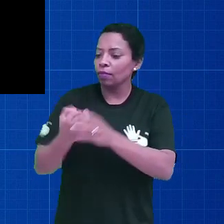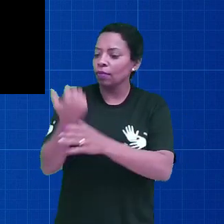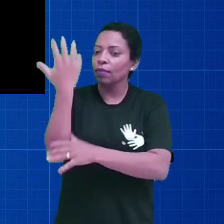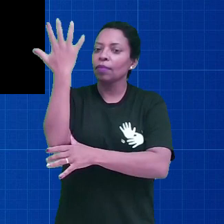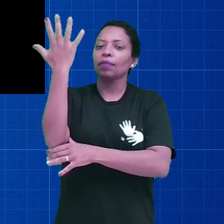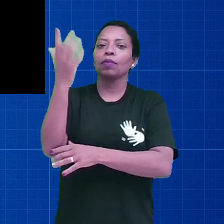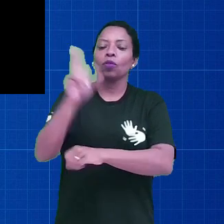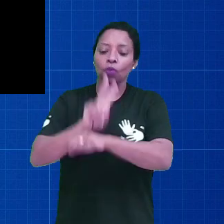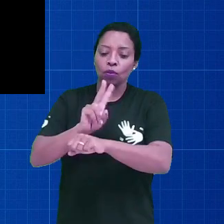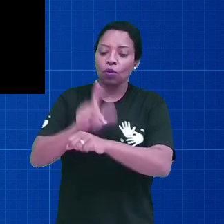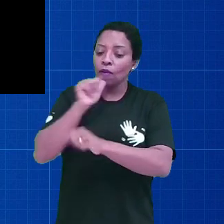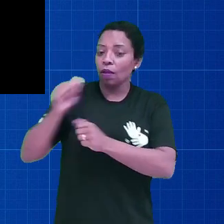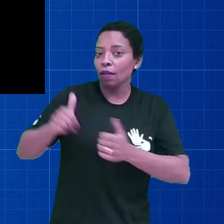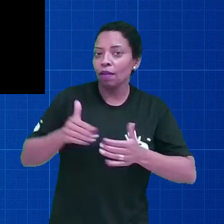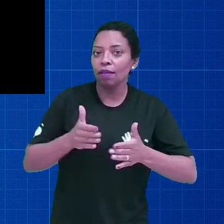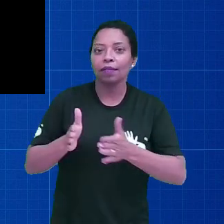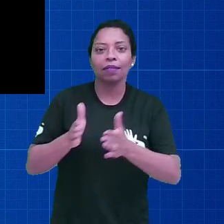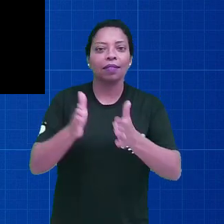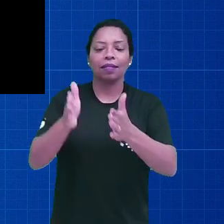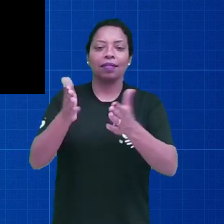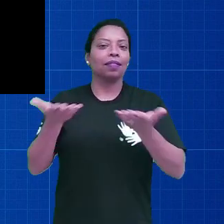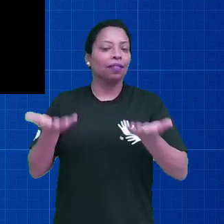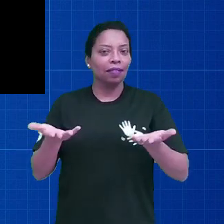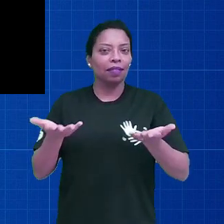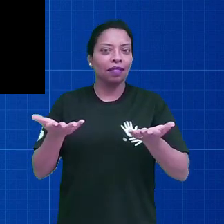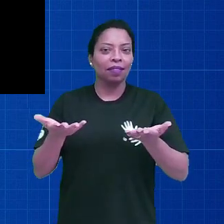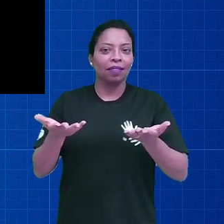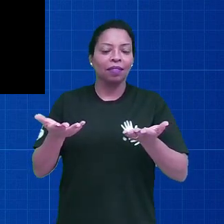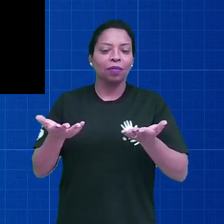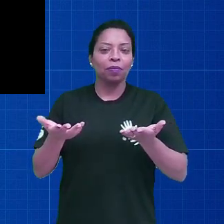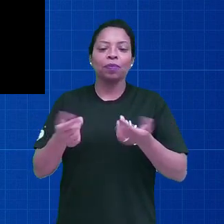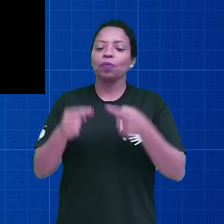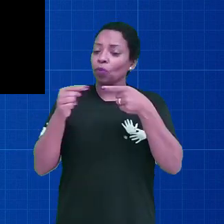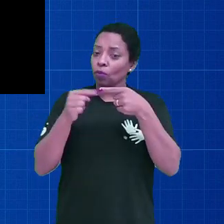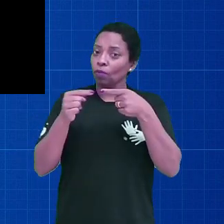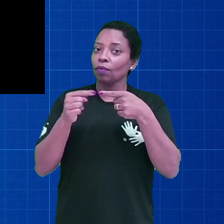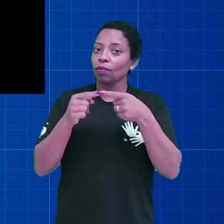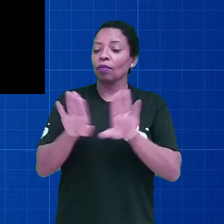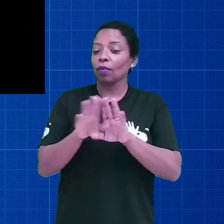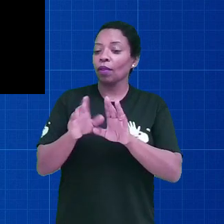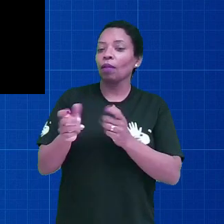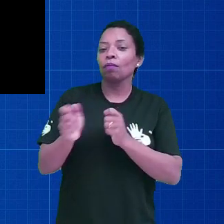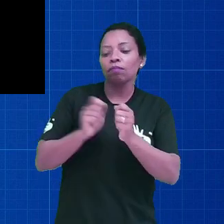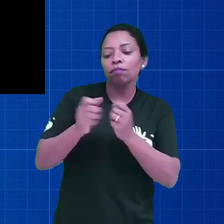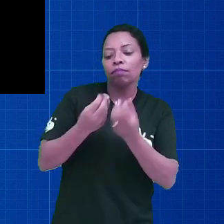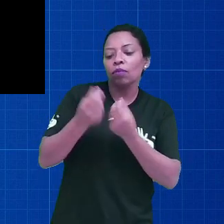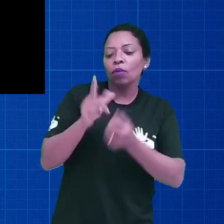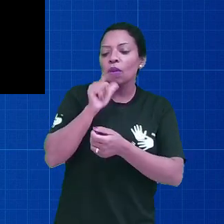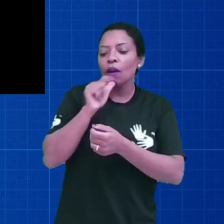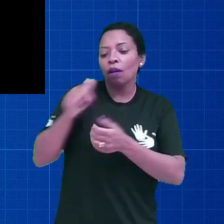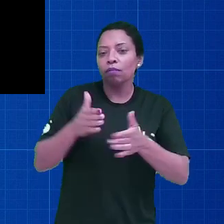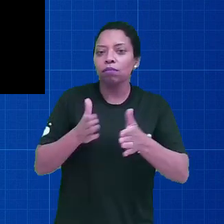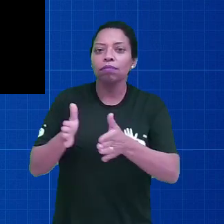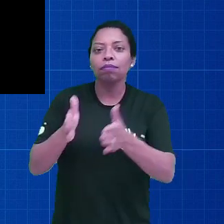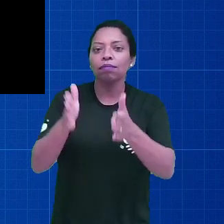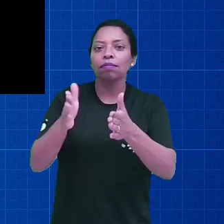ao clima, ao plantio de árvores com relação ao clima, a monitoramento da água, de